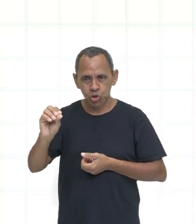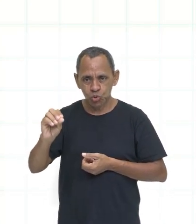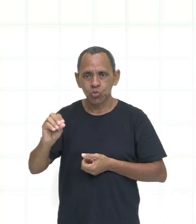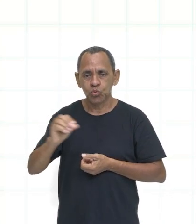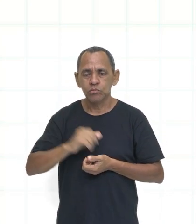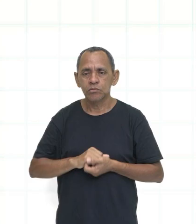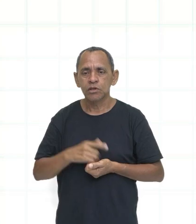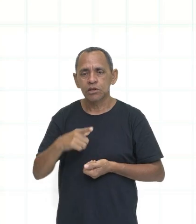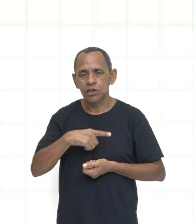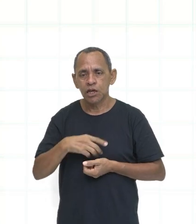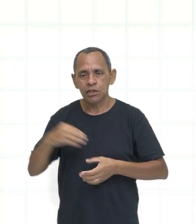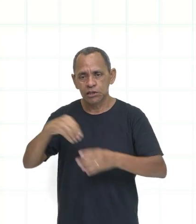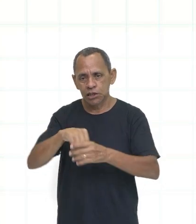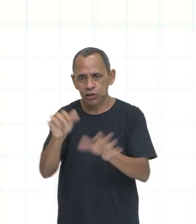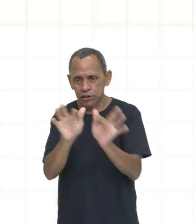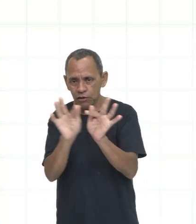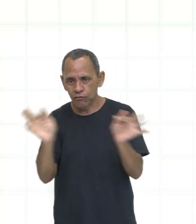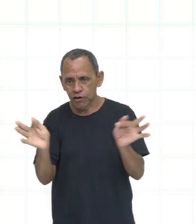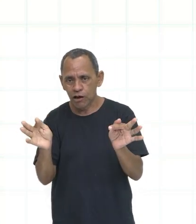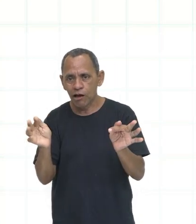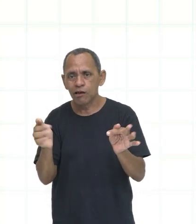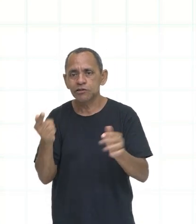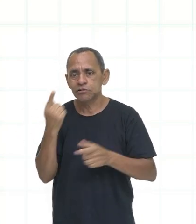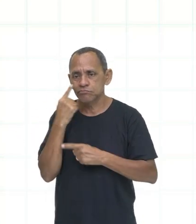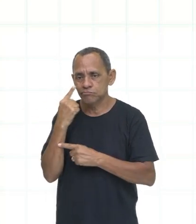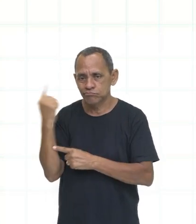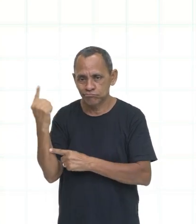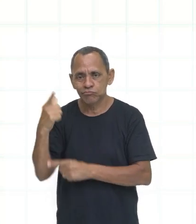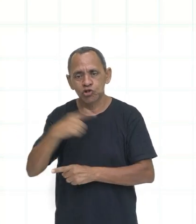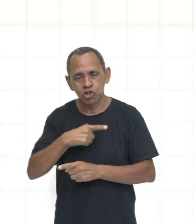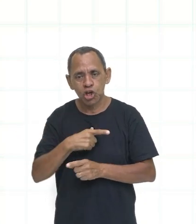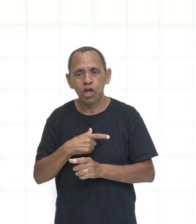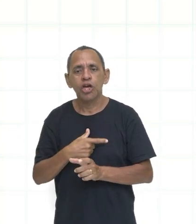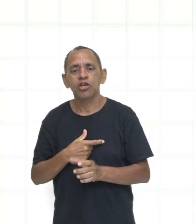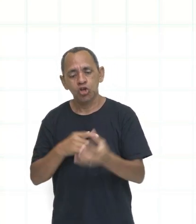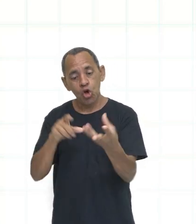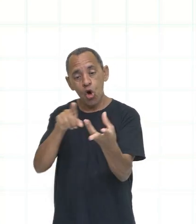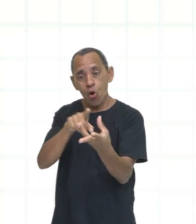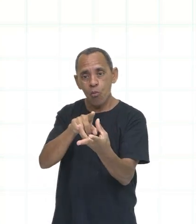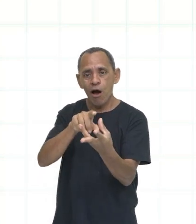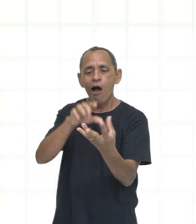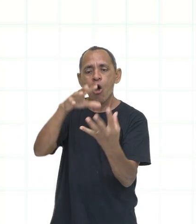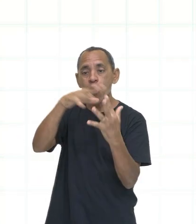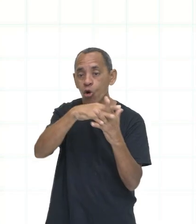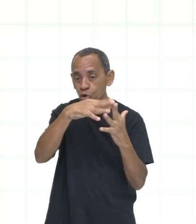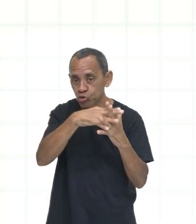É a presença, então, dessa consoante aqui, né? A presença da palavra